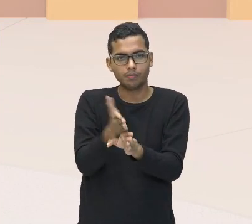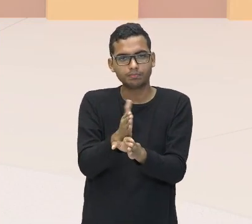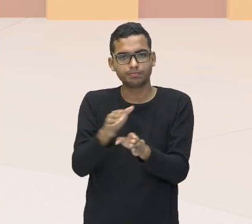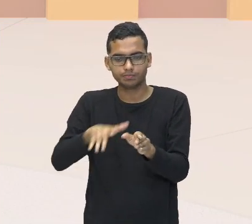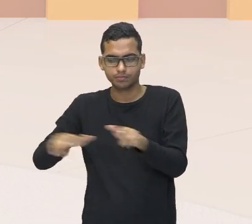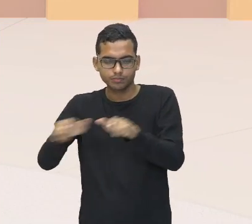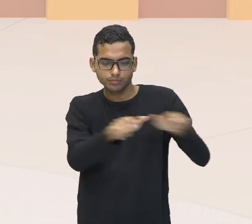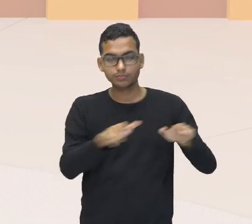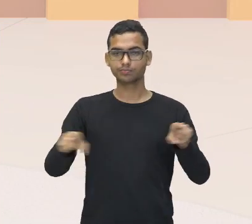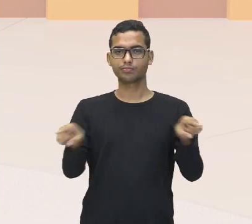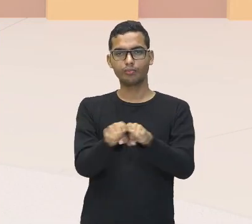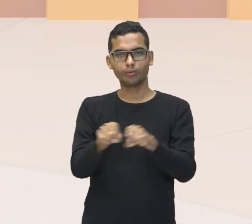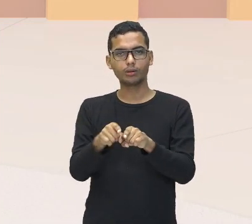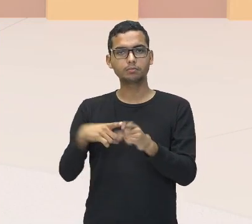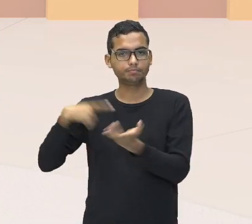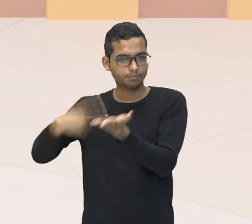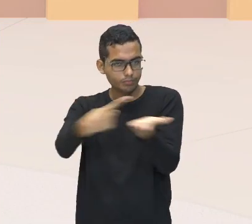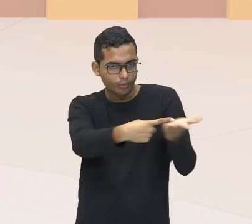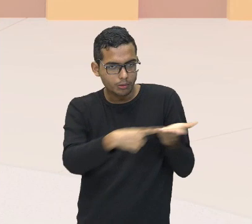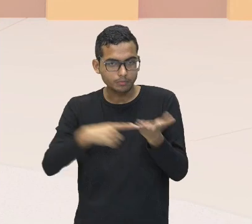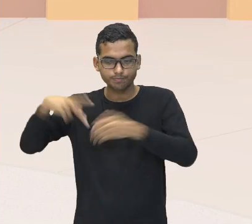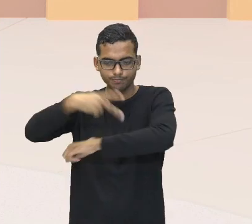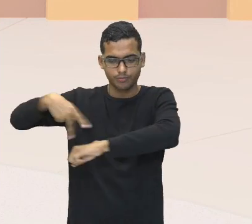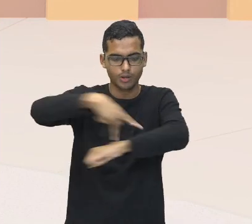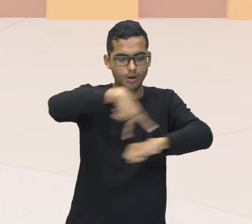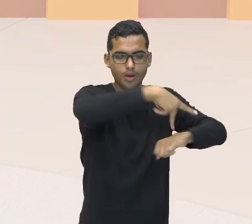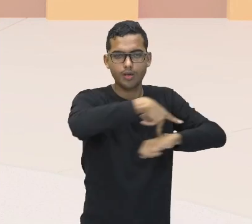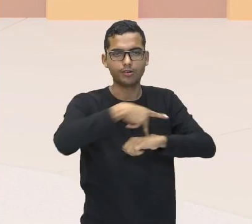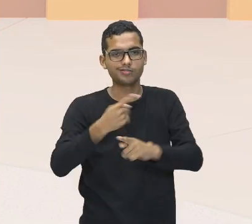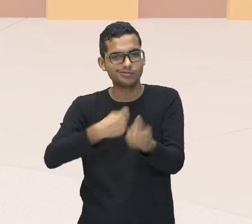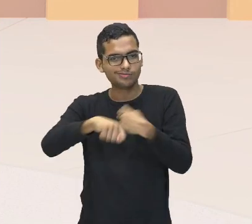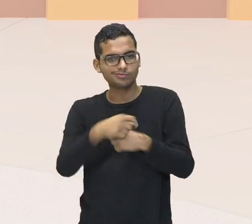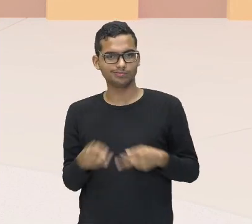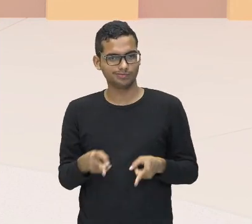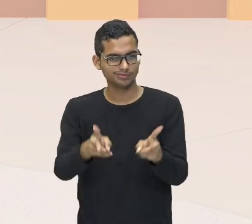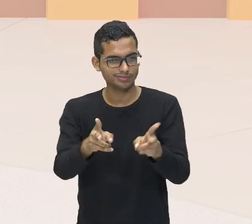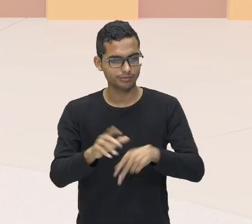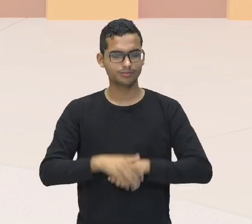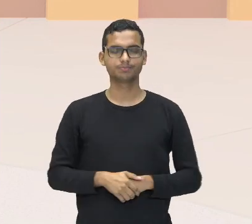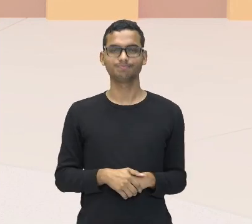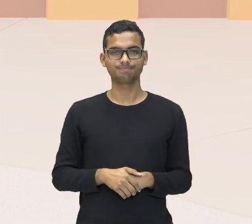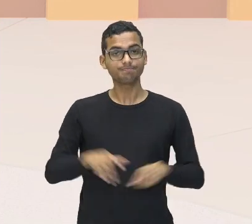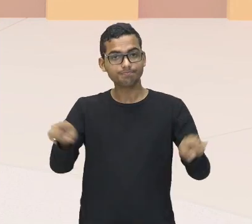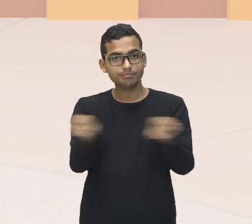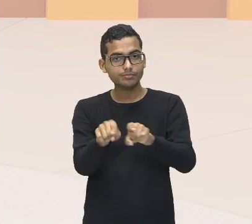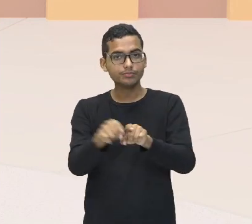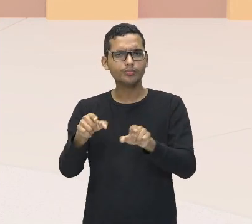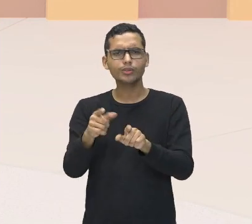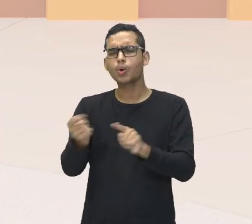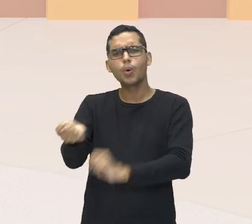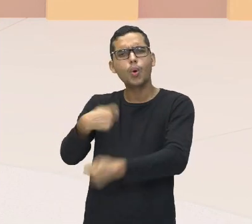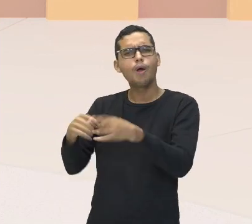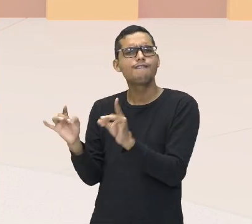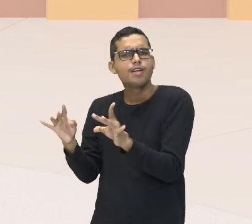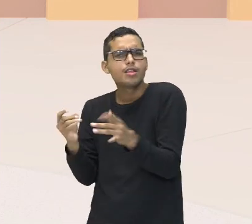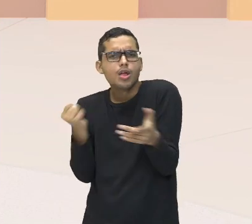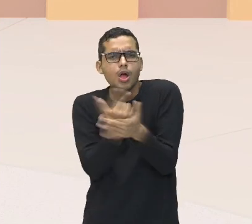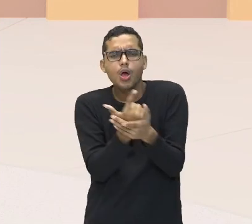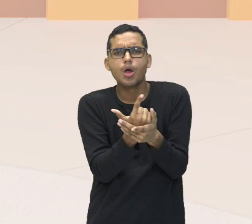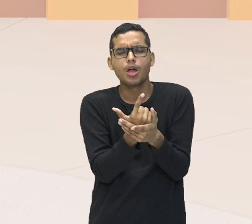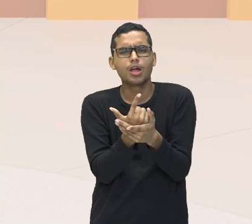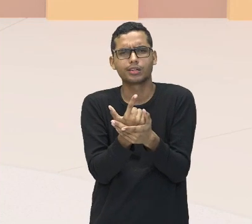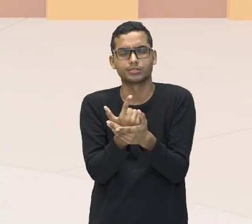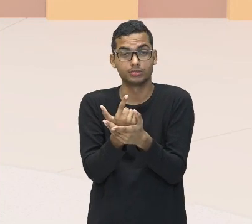as negociações que países diferentes fazem entre si, não é isso? E esse comércio internacional, ele existe desde